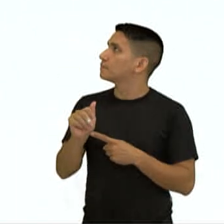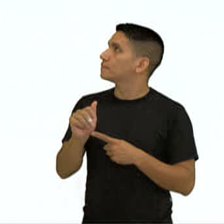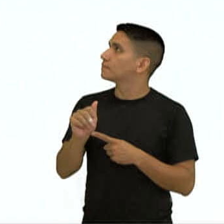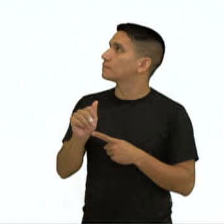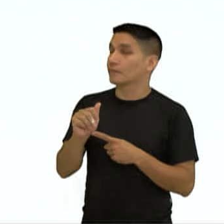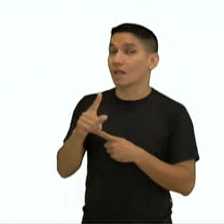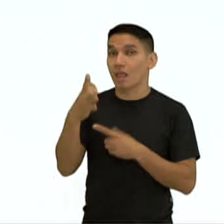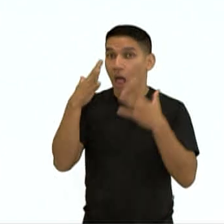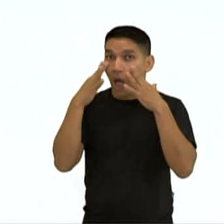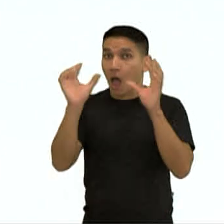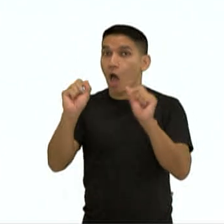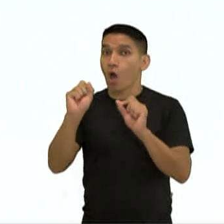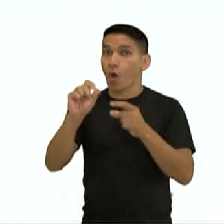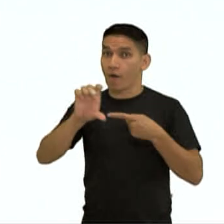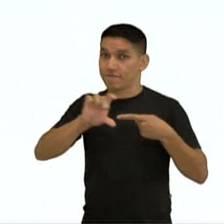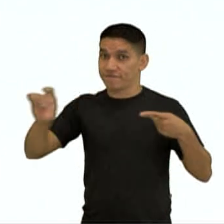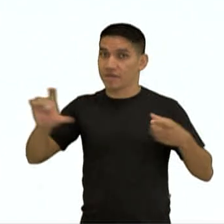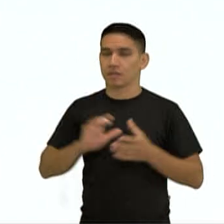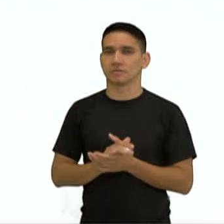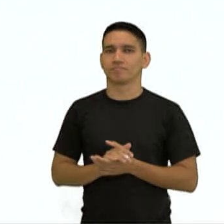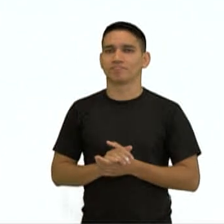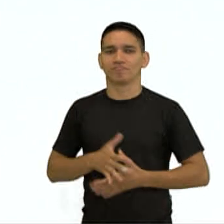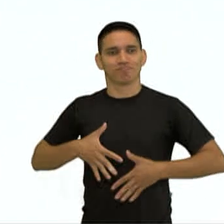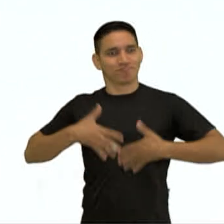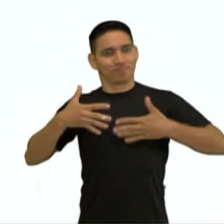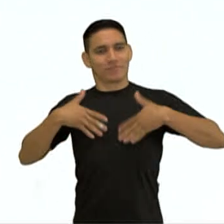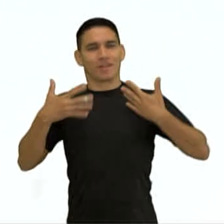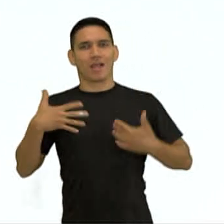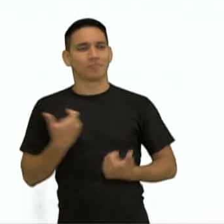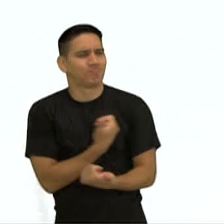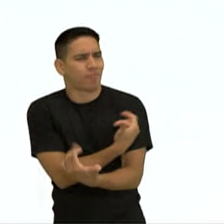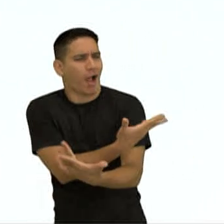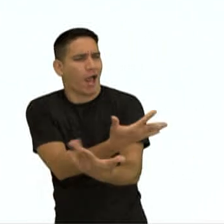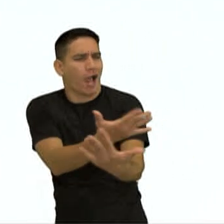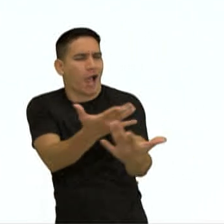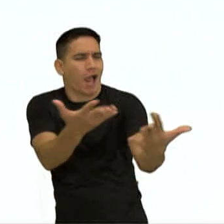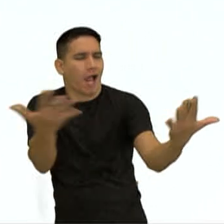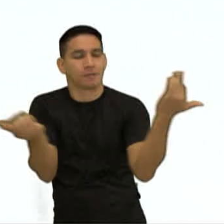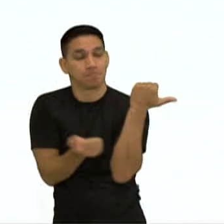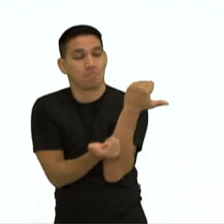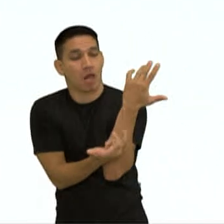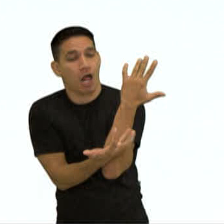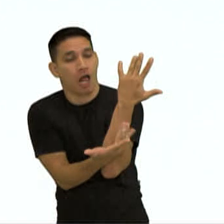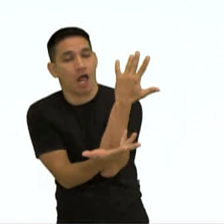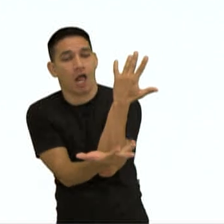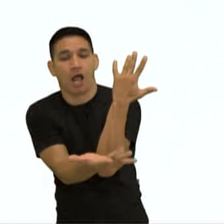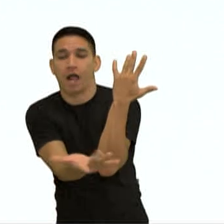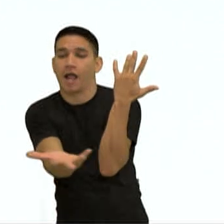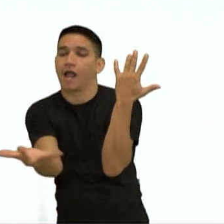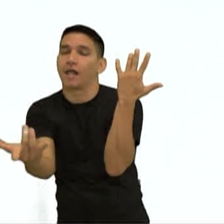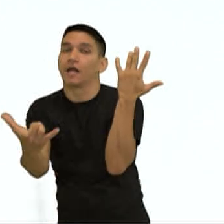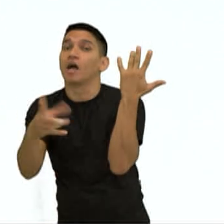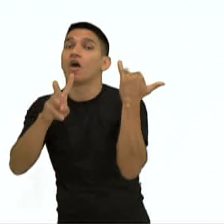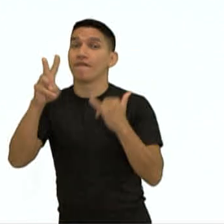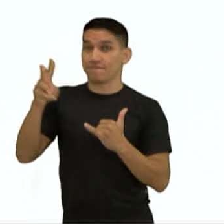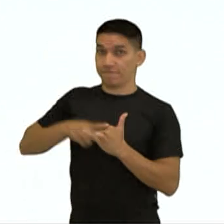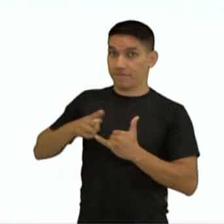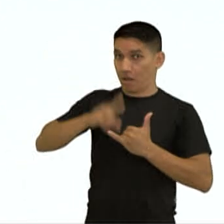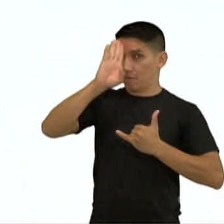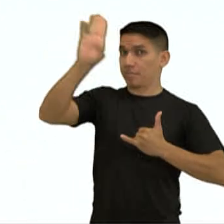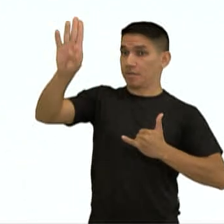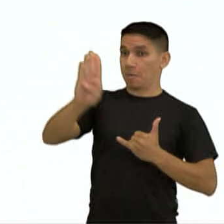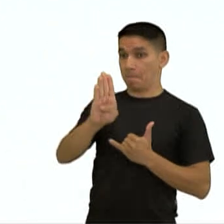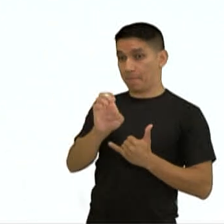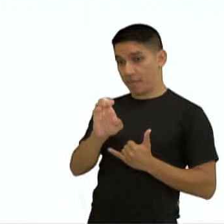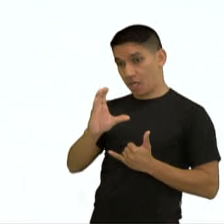Então observem que, motivados pela imensa biodiversidade, o Pantanal, temos o verbo principal become,